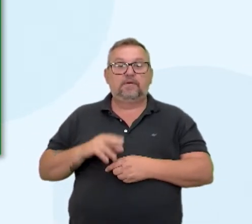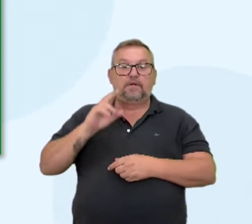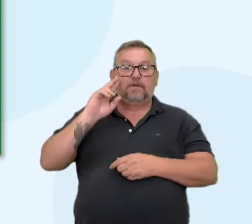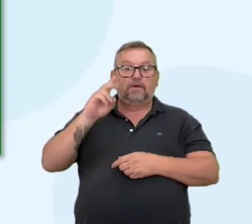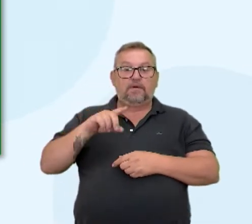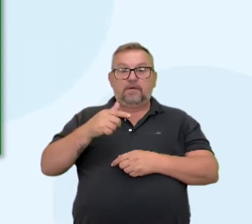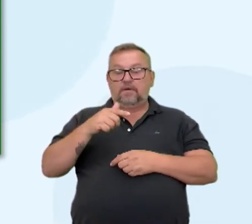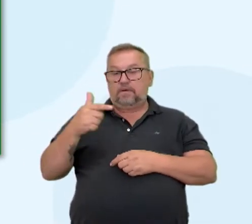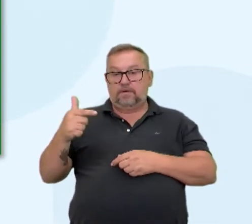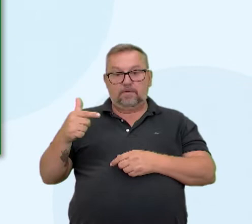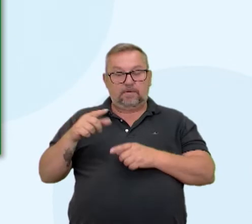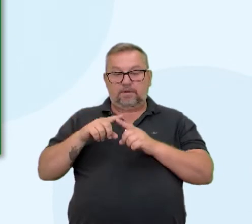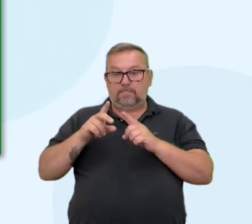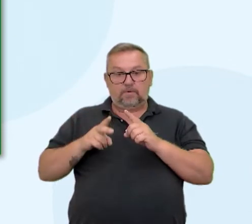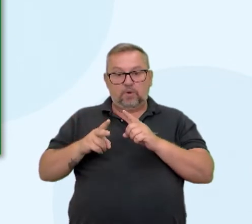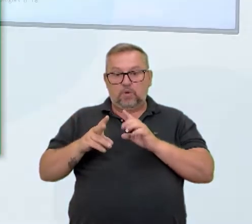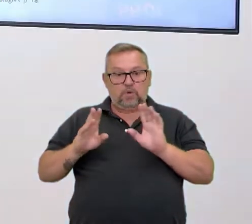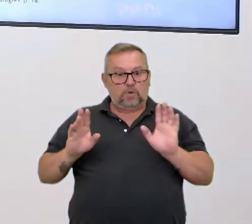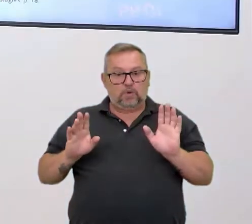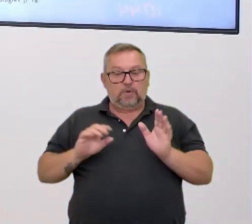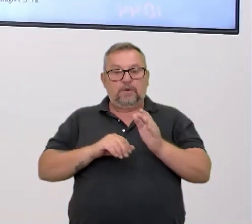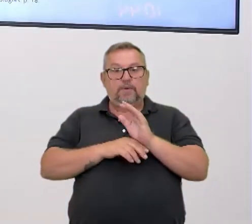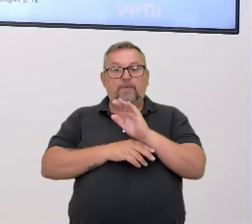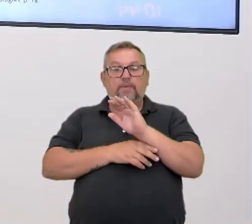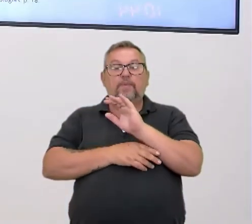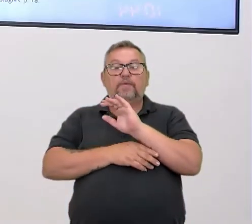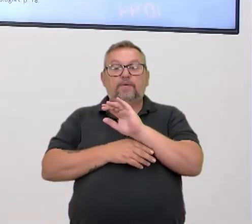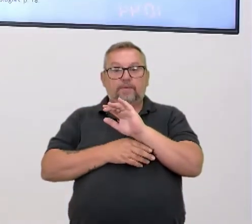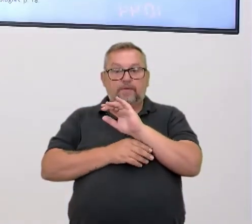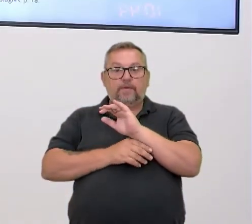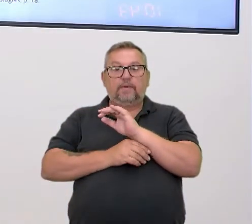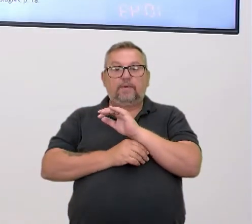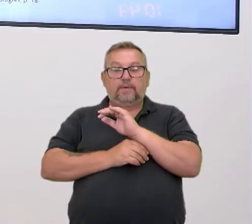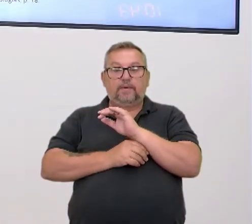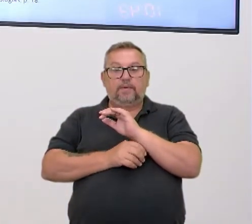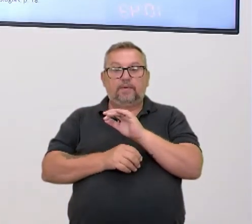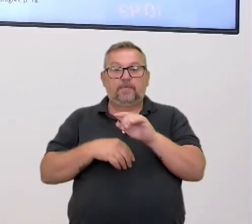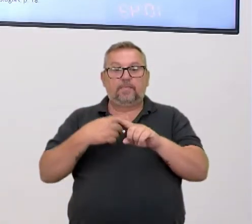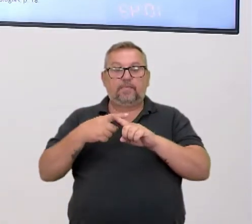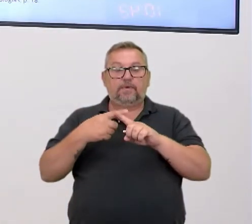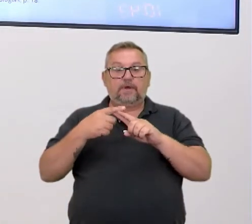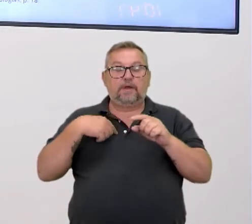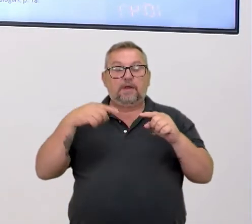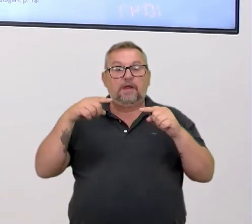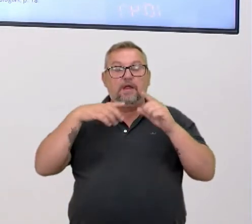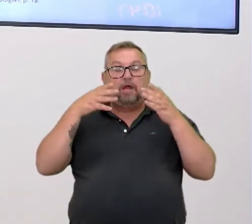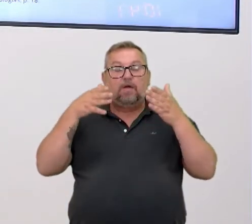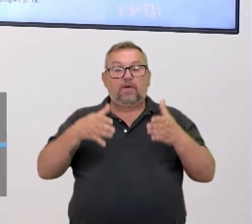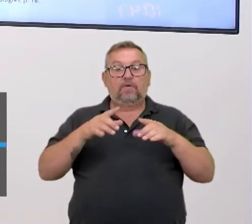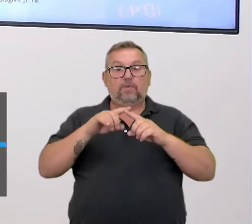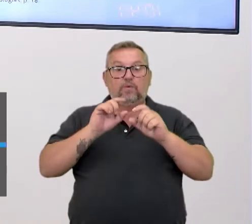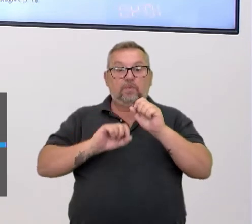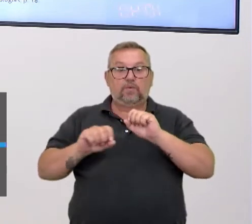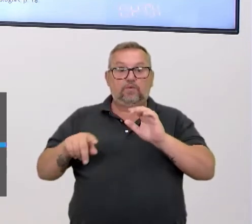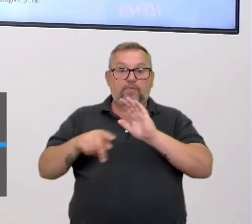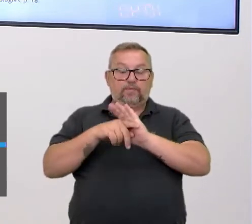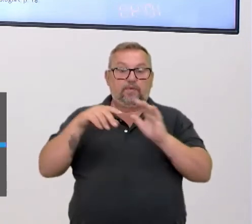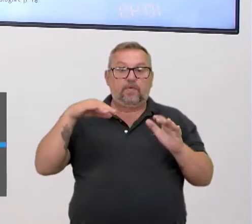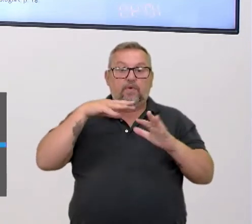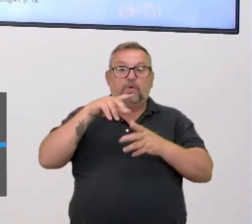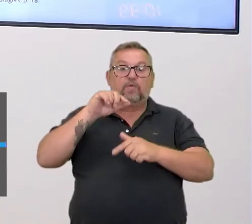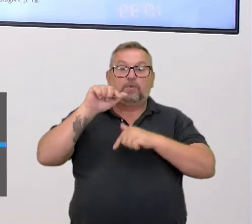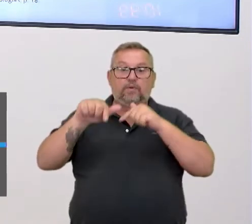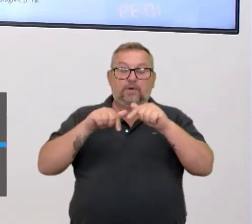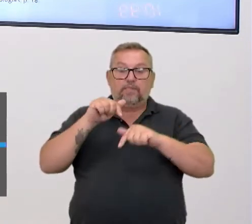daqui não tem mais continuidade, tá ok? Não tem mais continuidade, por quê? Porque a ideia é focar aí, né, no mundo do